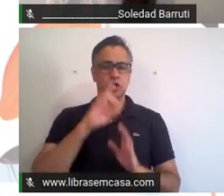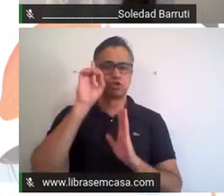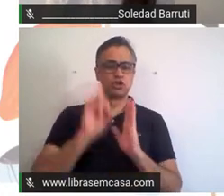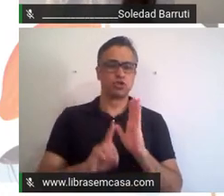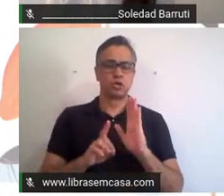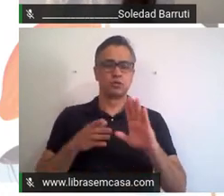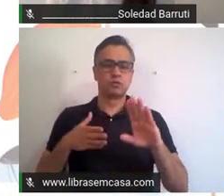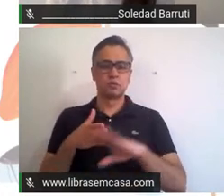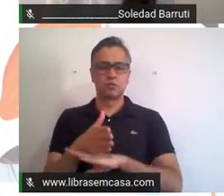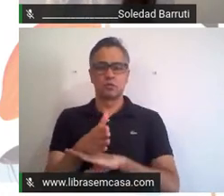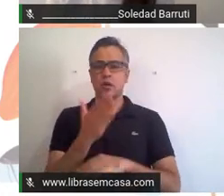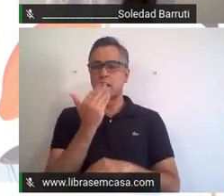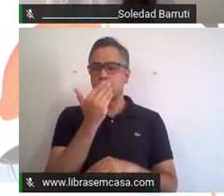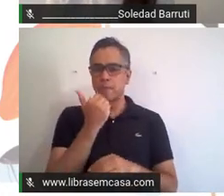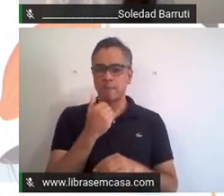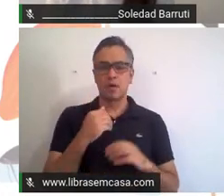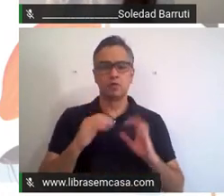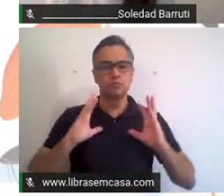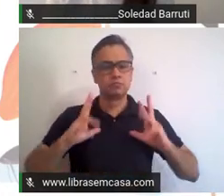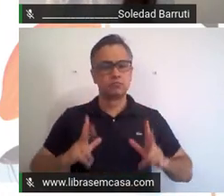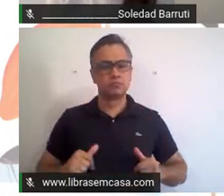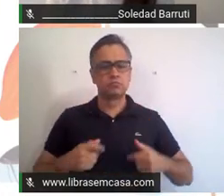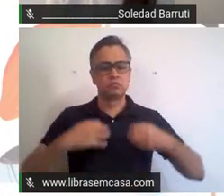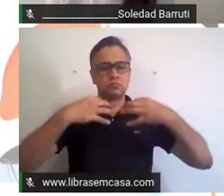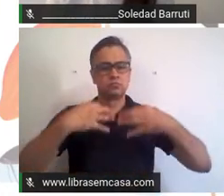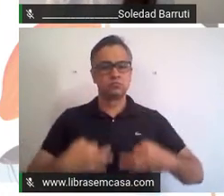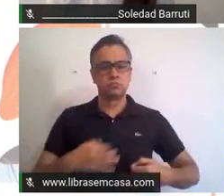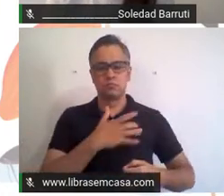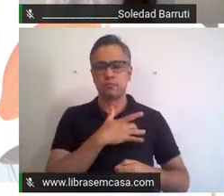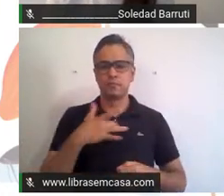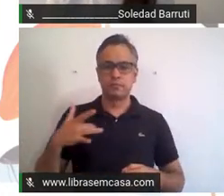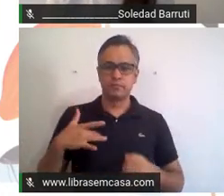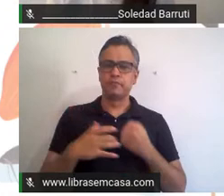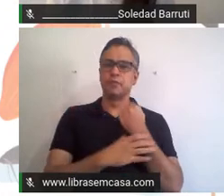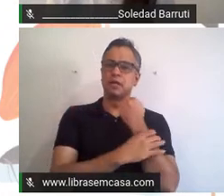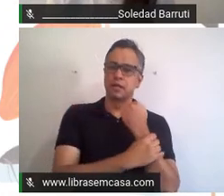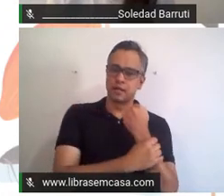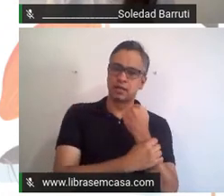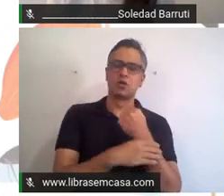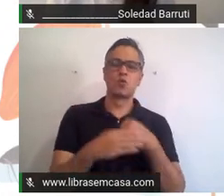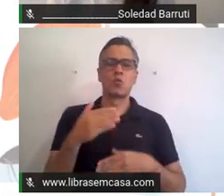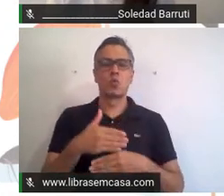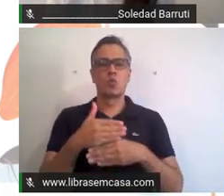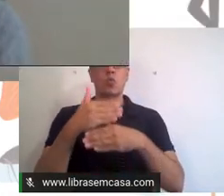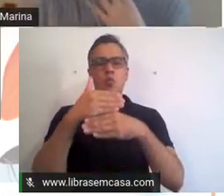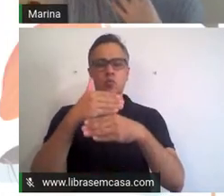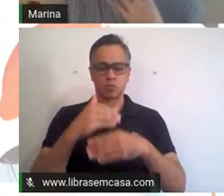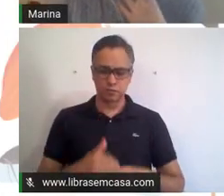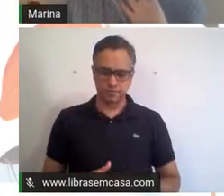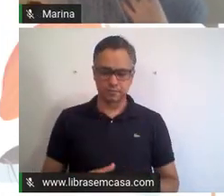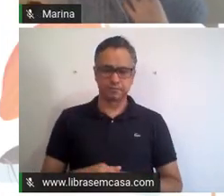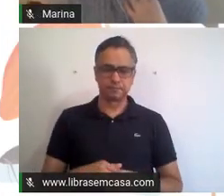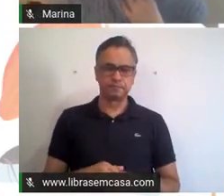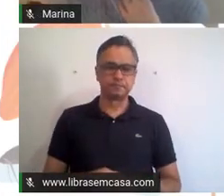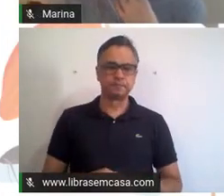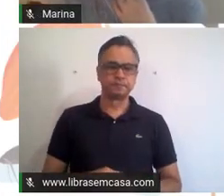seja garantido e para que um sistema alimentar saudável seja construído. Te passo a